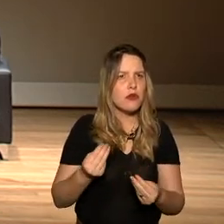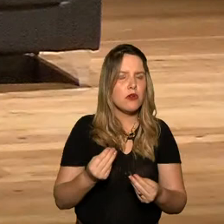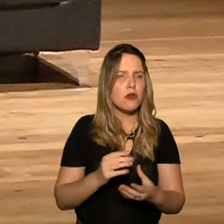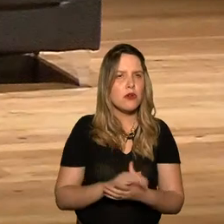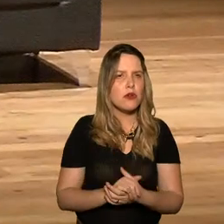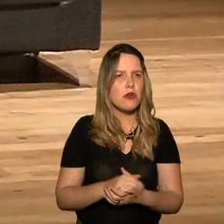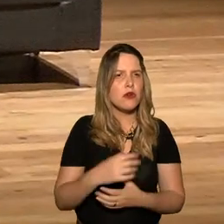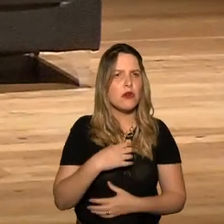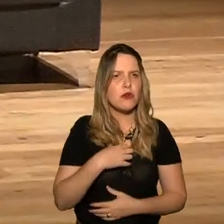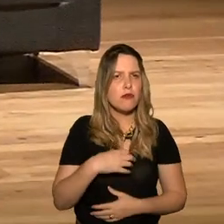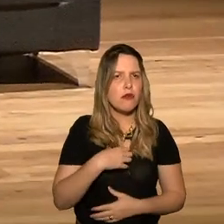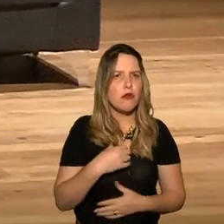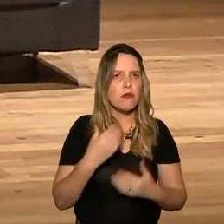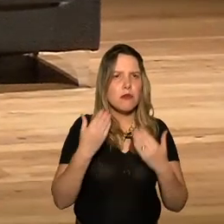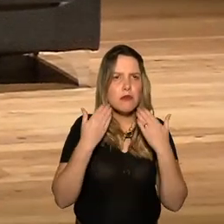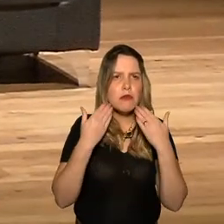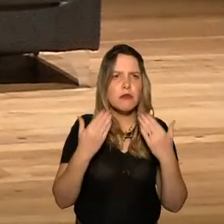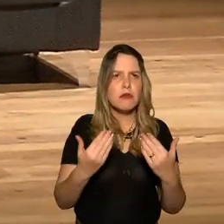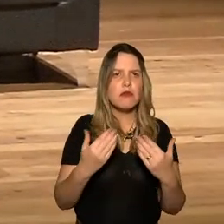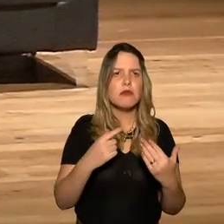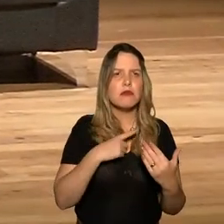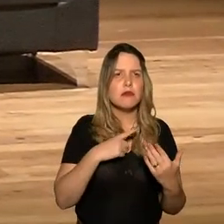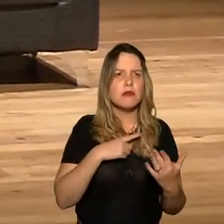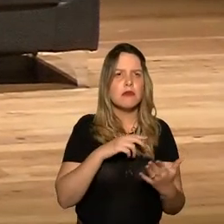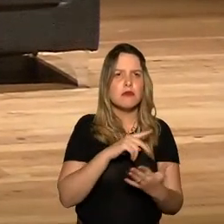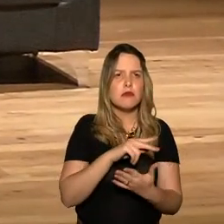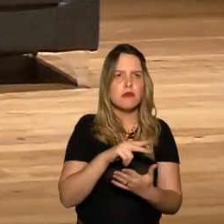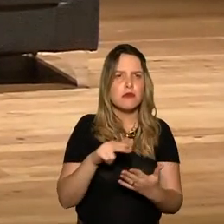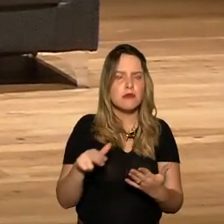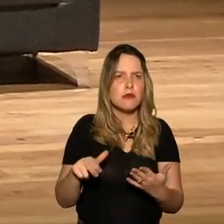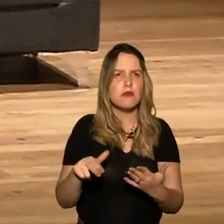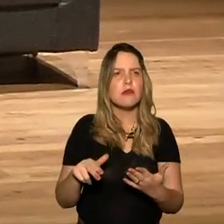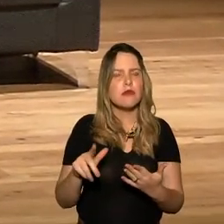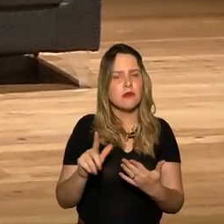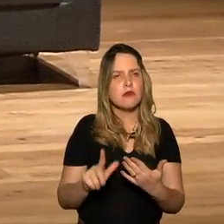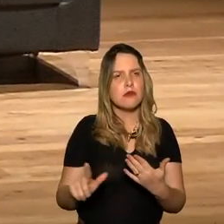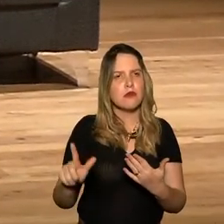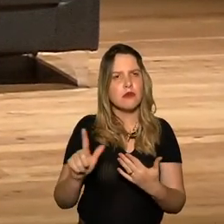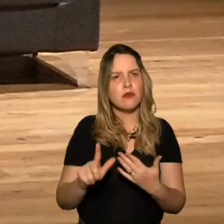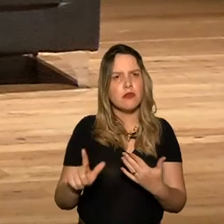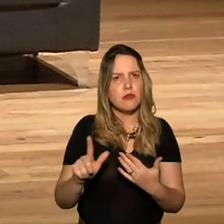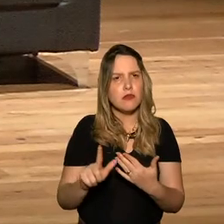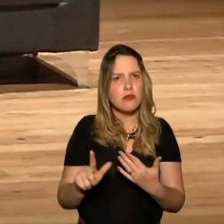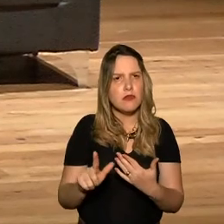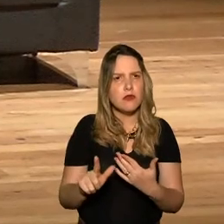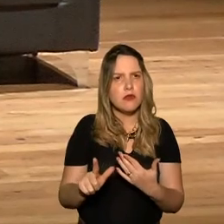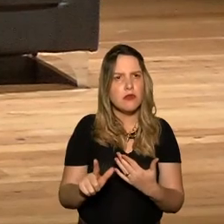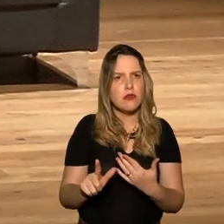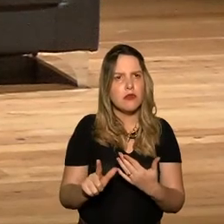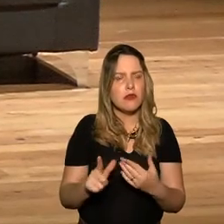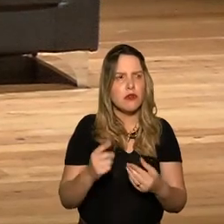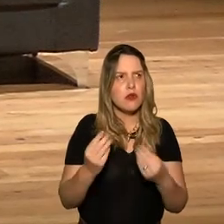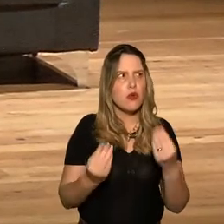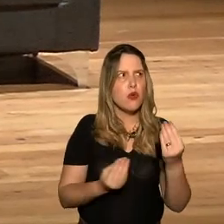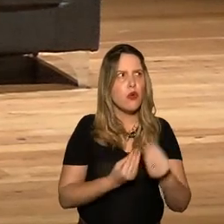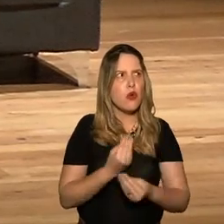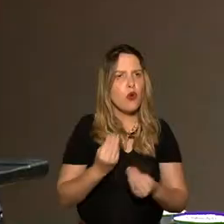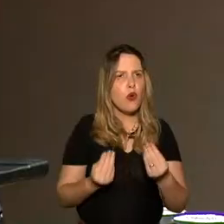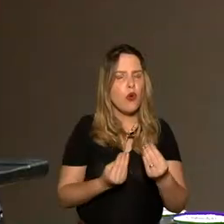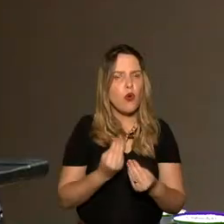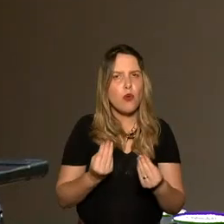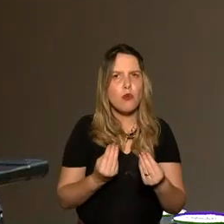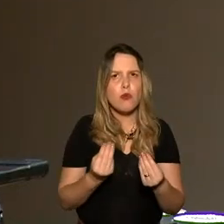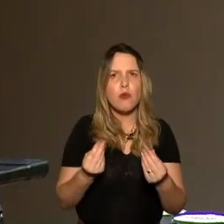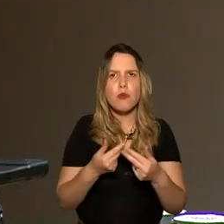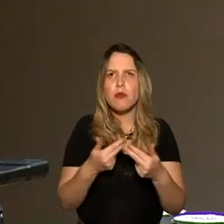pós espetáculo e eu me surpreendi com diversos relatos e aqueles relatos me trouxe para o momento que eu vim